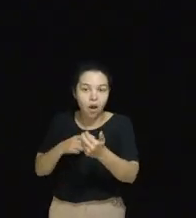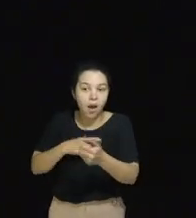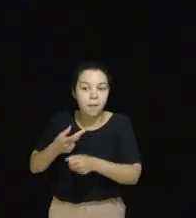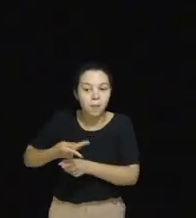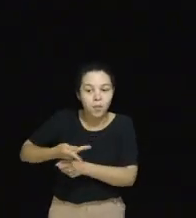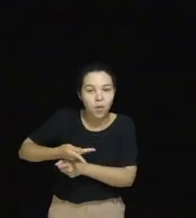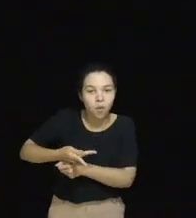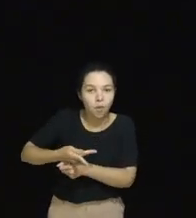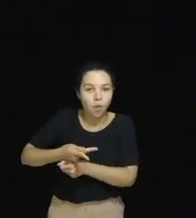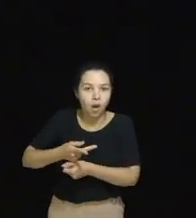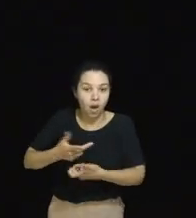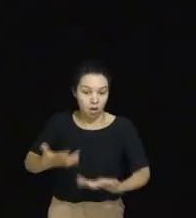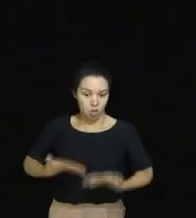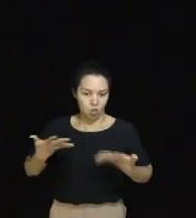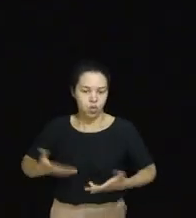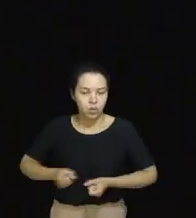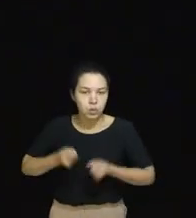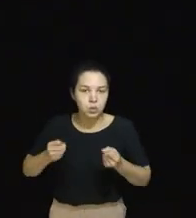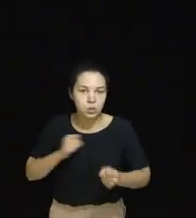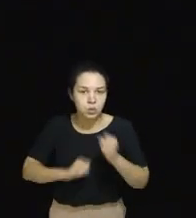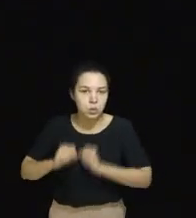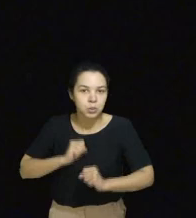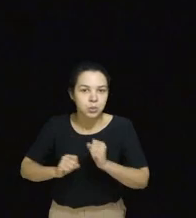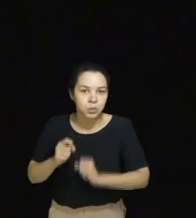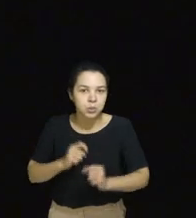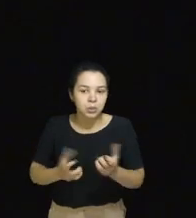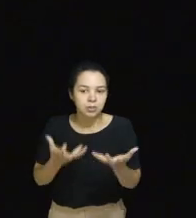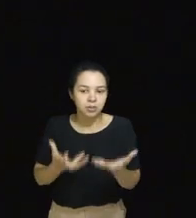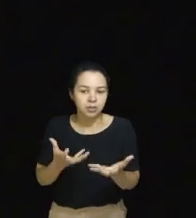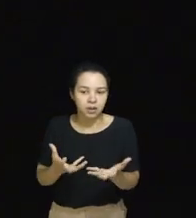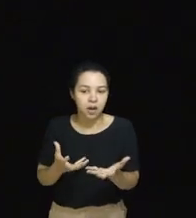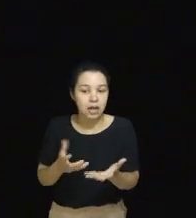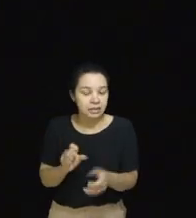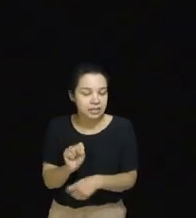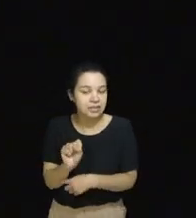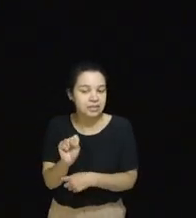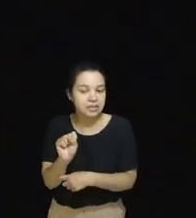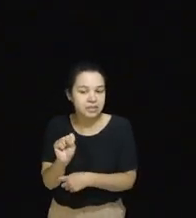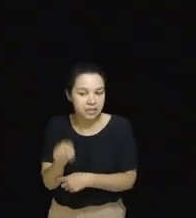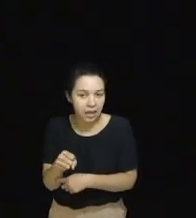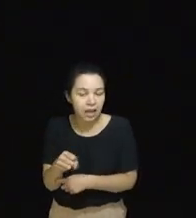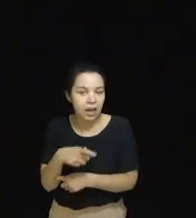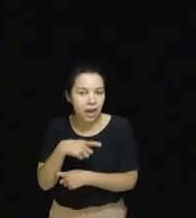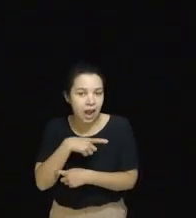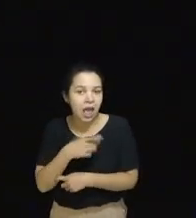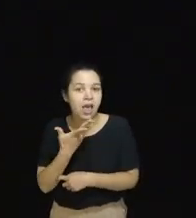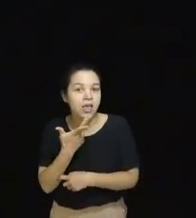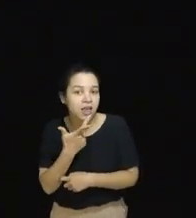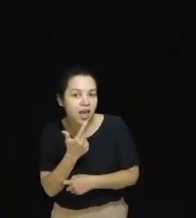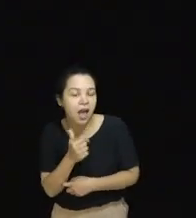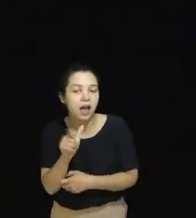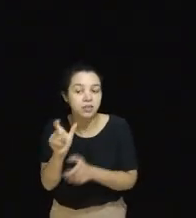pela adrenalina, né? E isso, sim, leva as crianças ou as pessoas a se colocarem em risco,